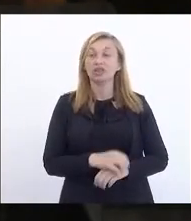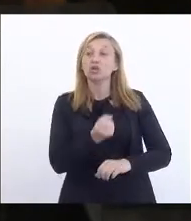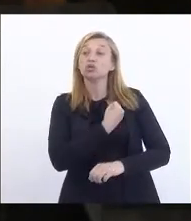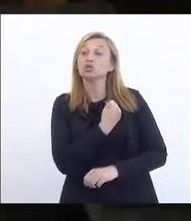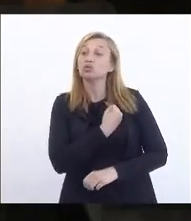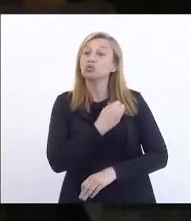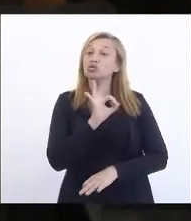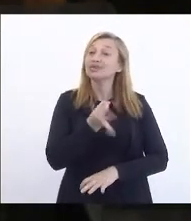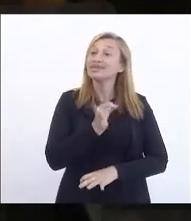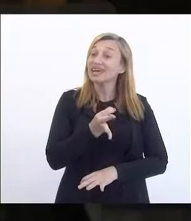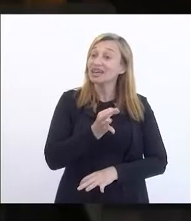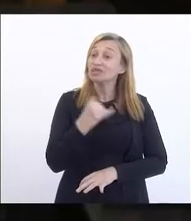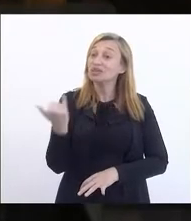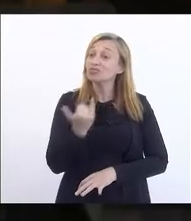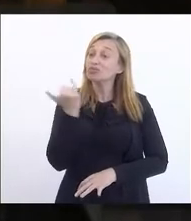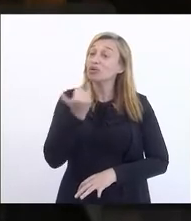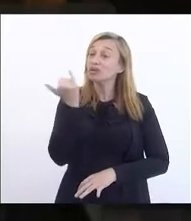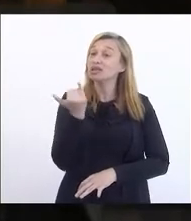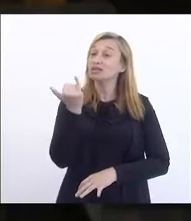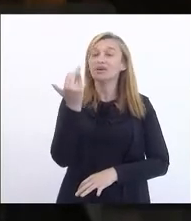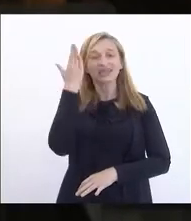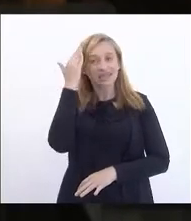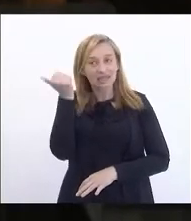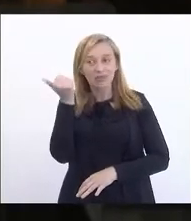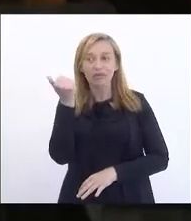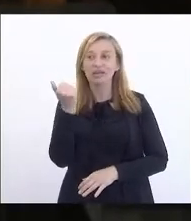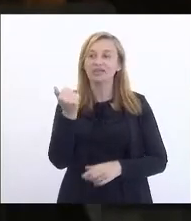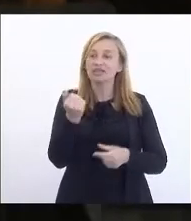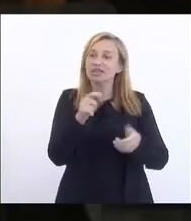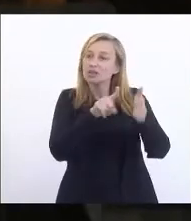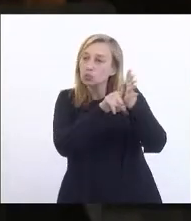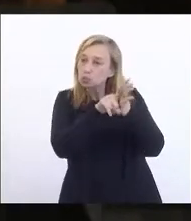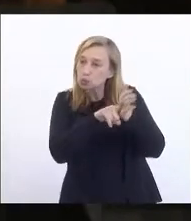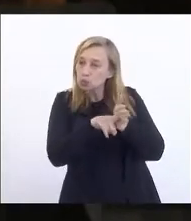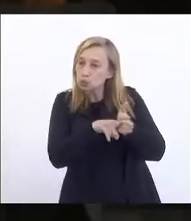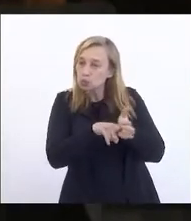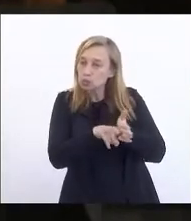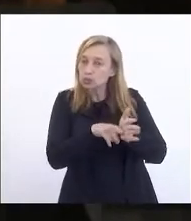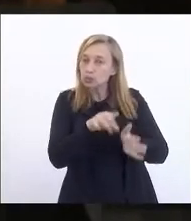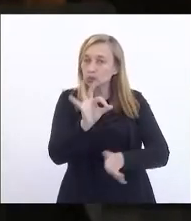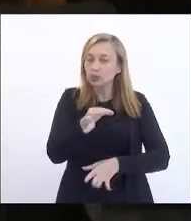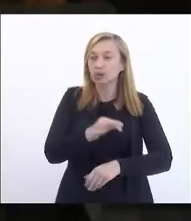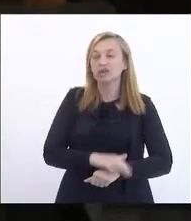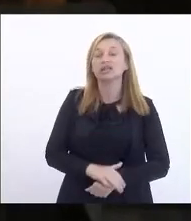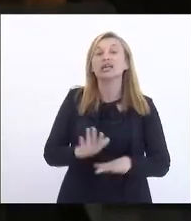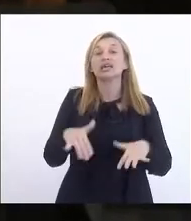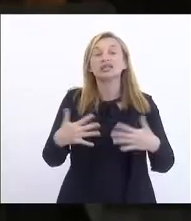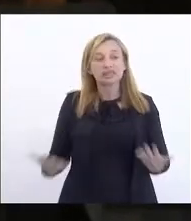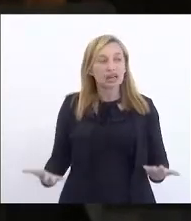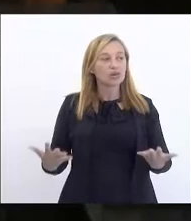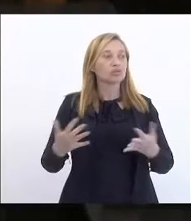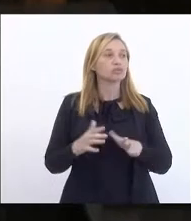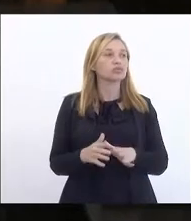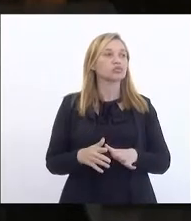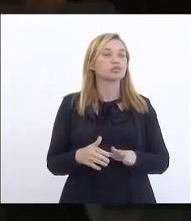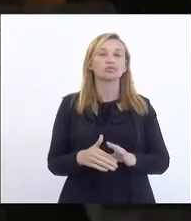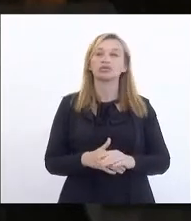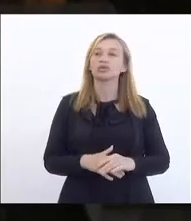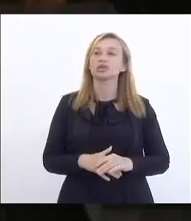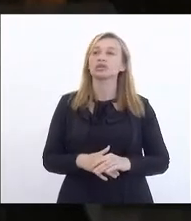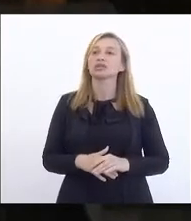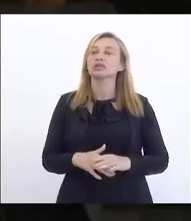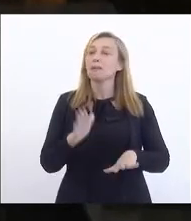suficientes para fazer uma análise a posteriori. Então, foram emitidos